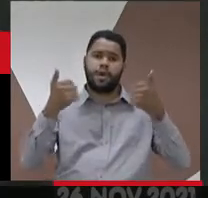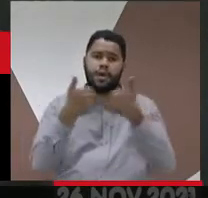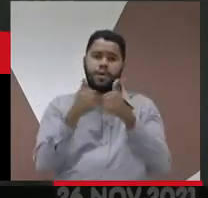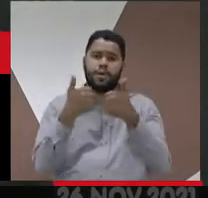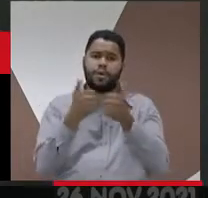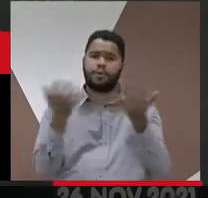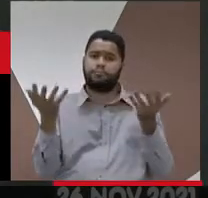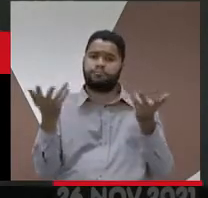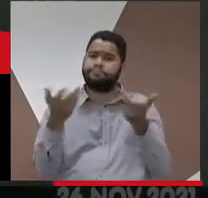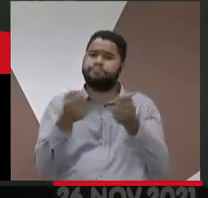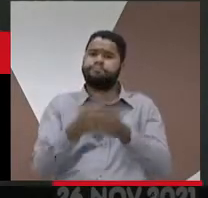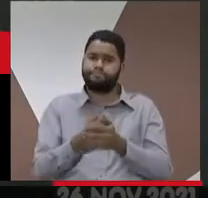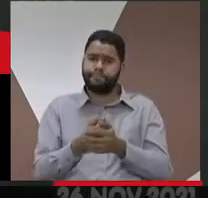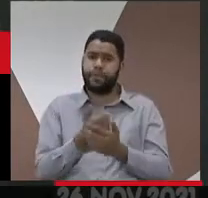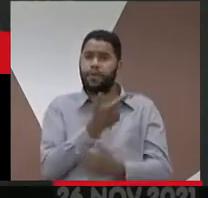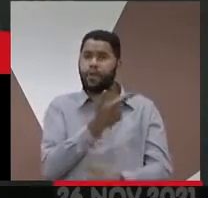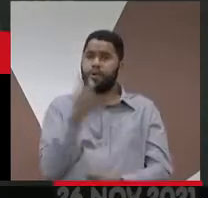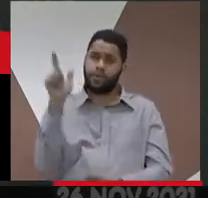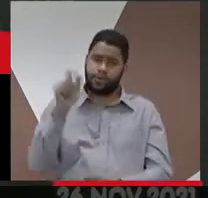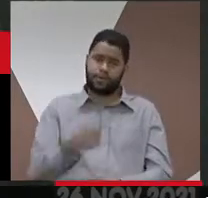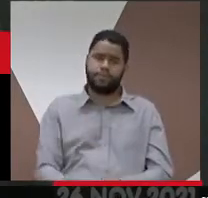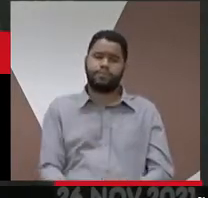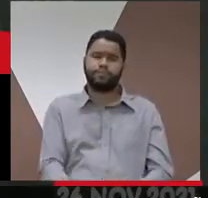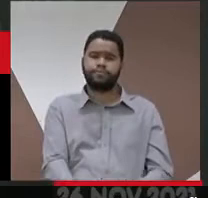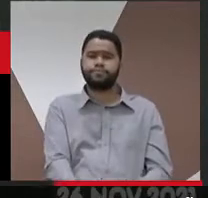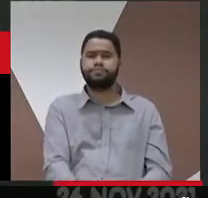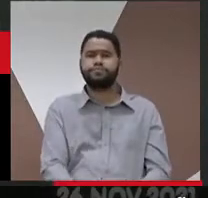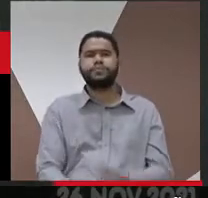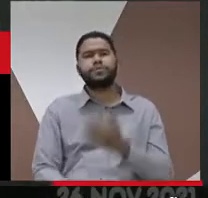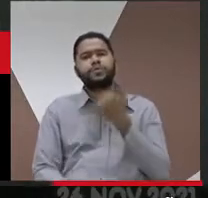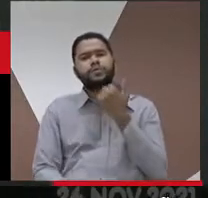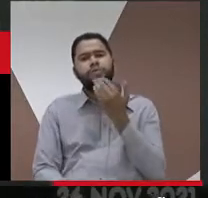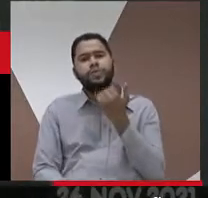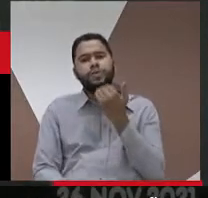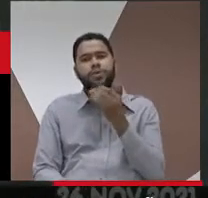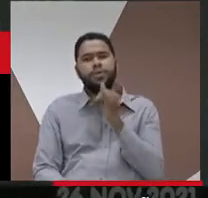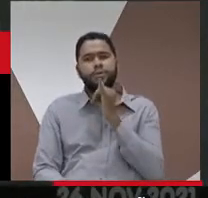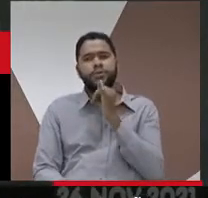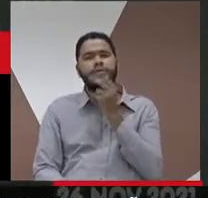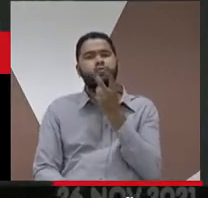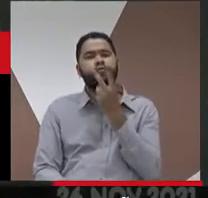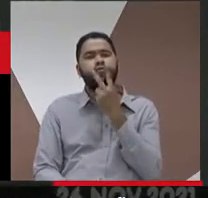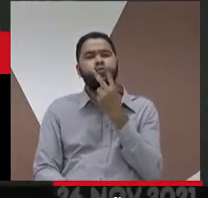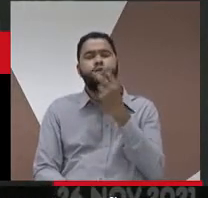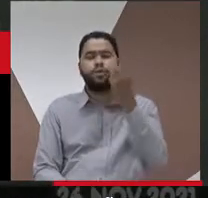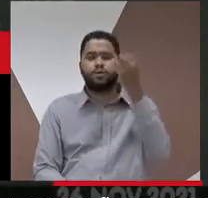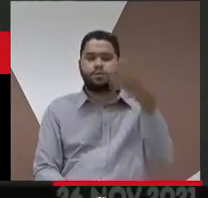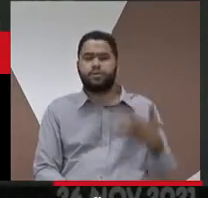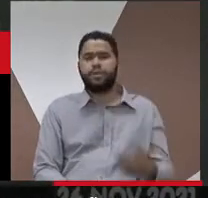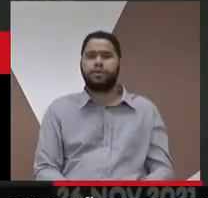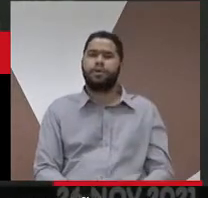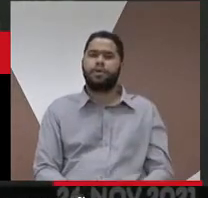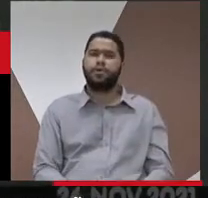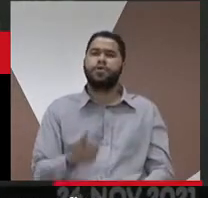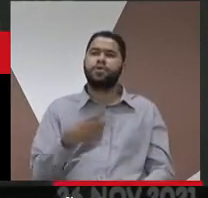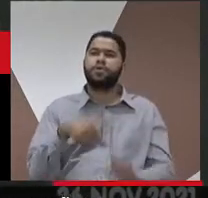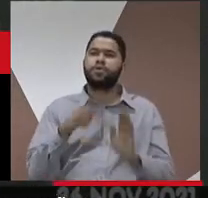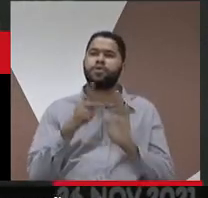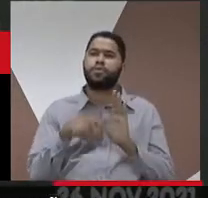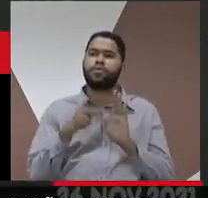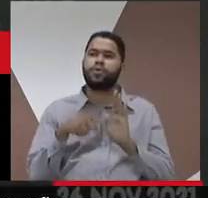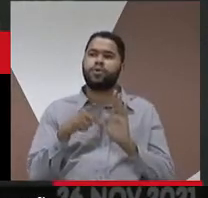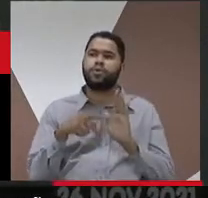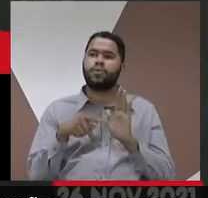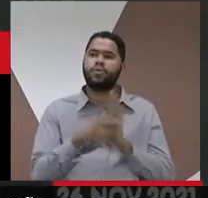qualidade. Outra coisa, gente, não adianta, por exemplo, Vitório Medioli vem aqui e fala assim, nosso projeto é aumentar